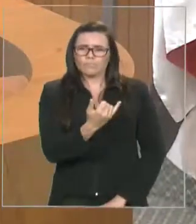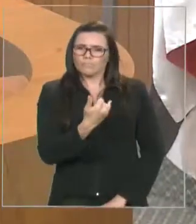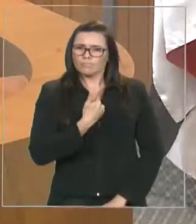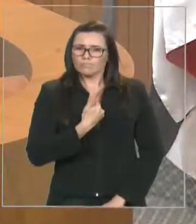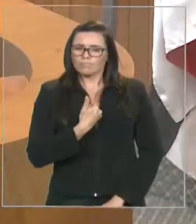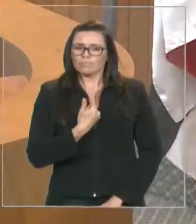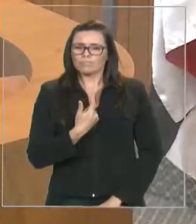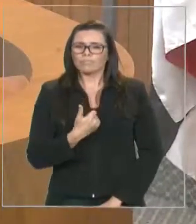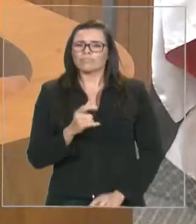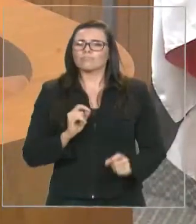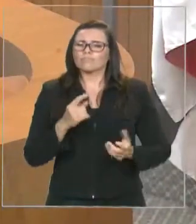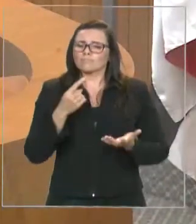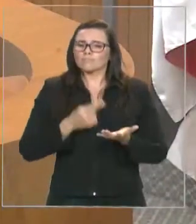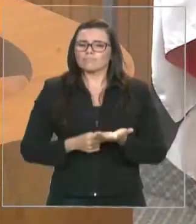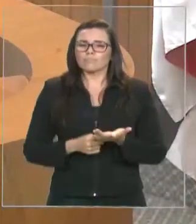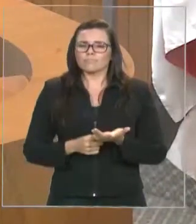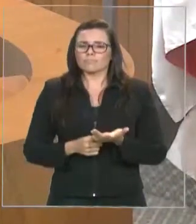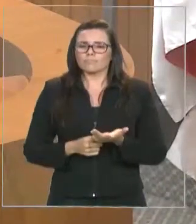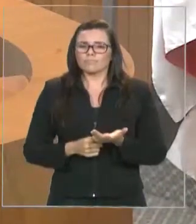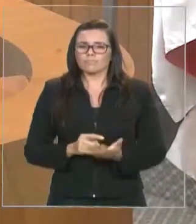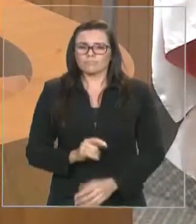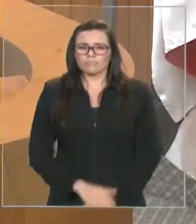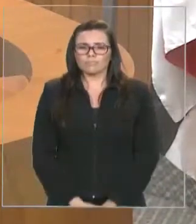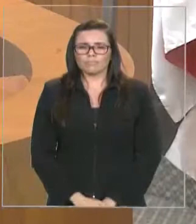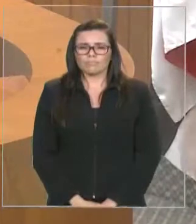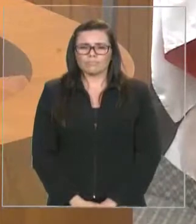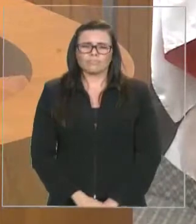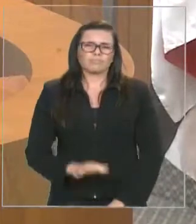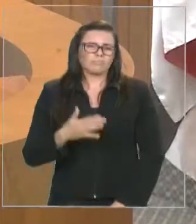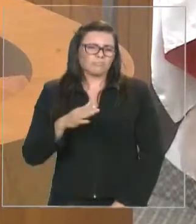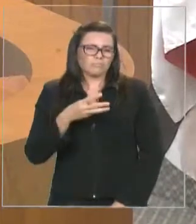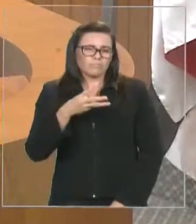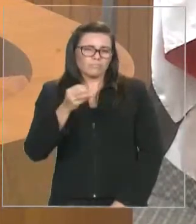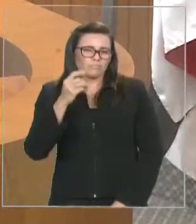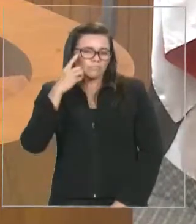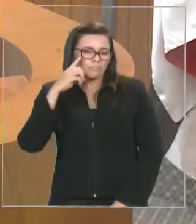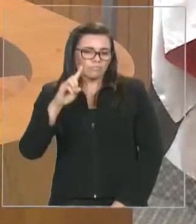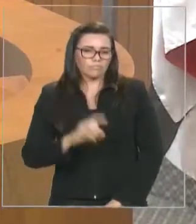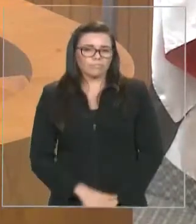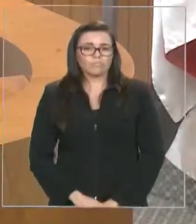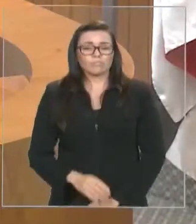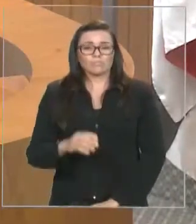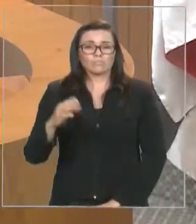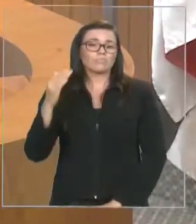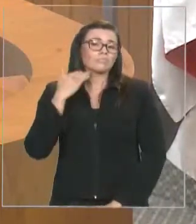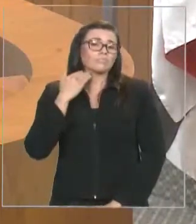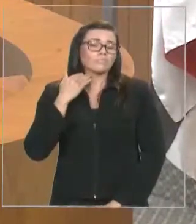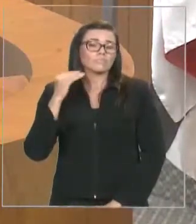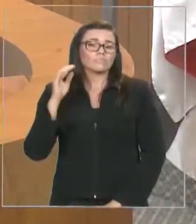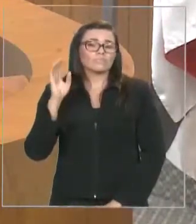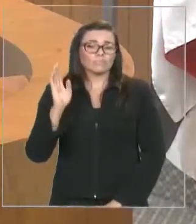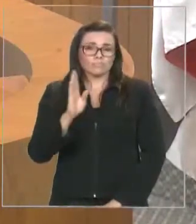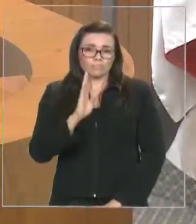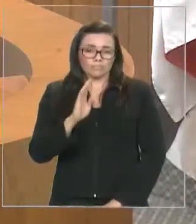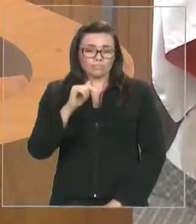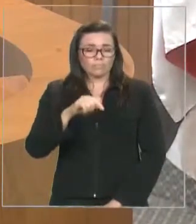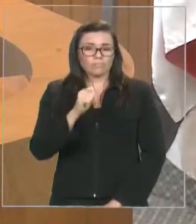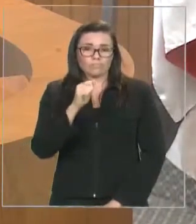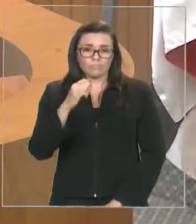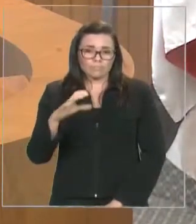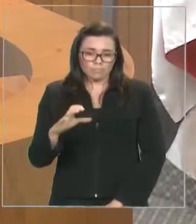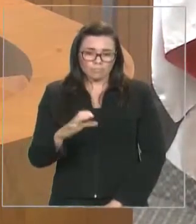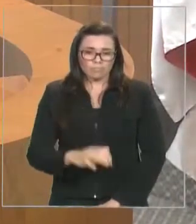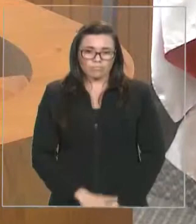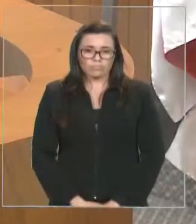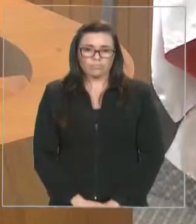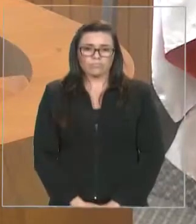com o superintendente Ingo é que dentro de 30 dias o Banco do Brasil de Açailândia vai abrir um